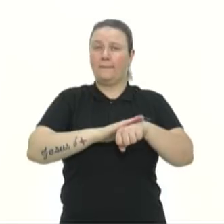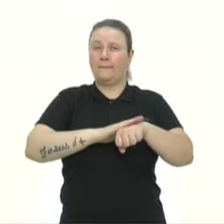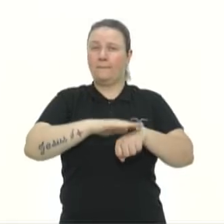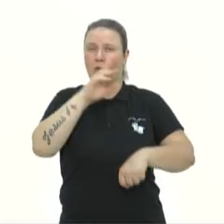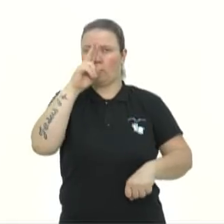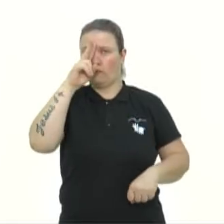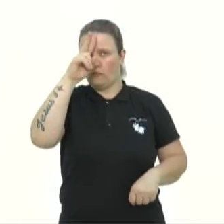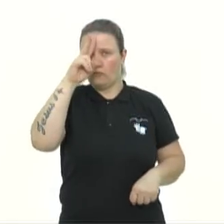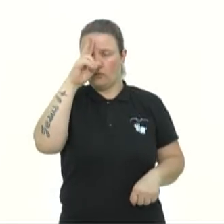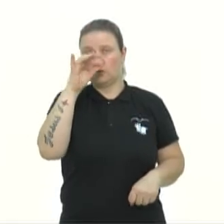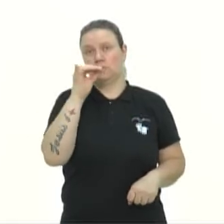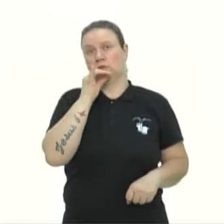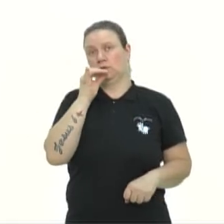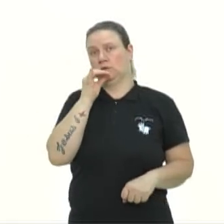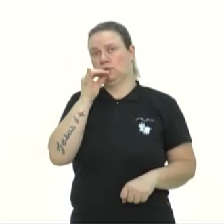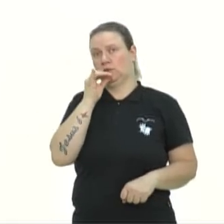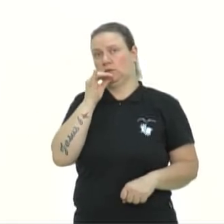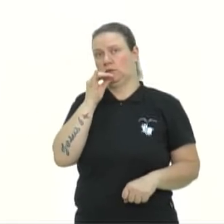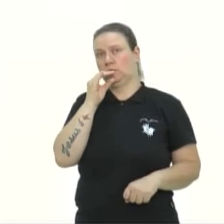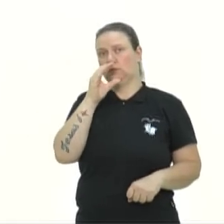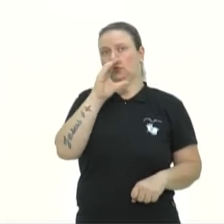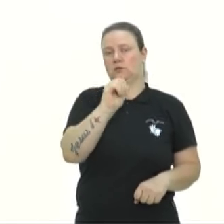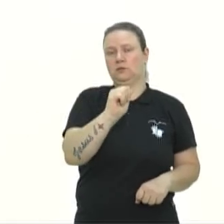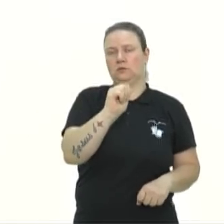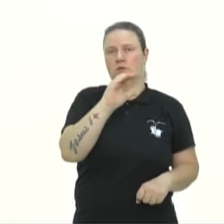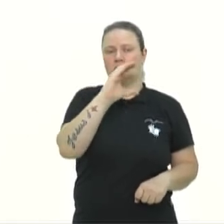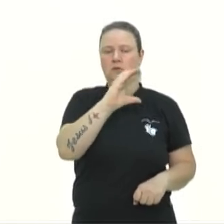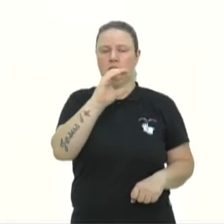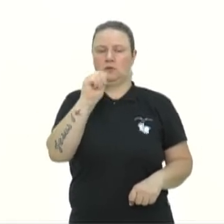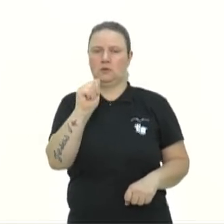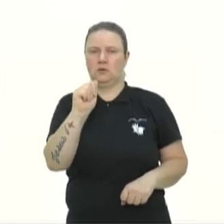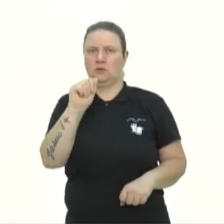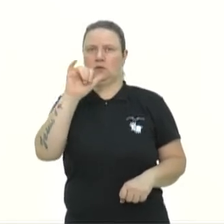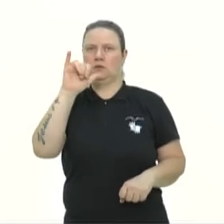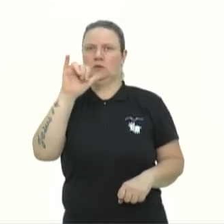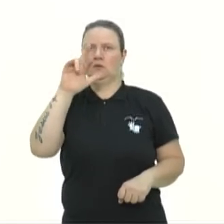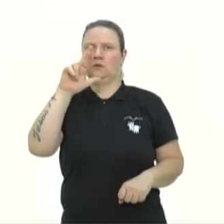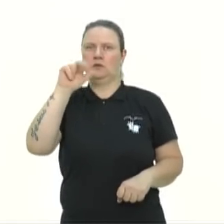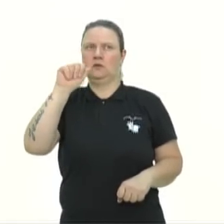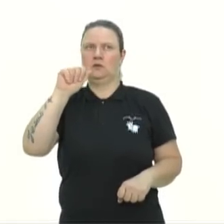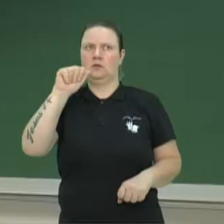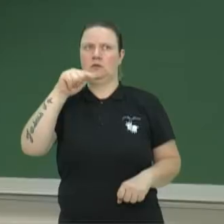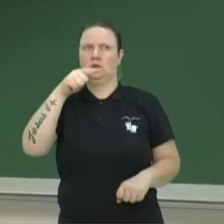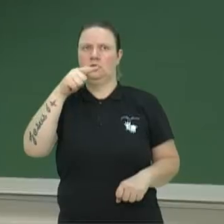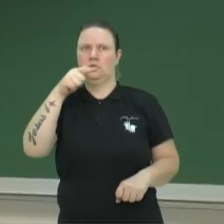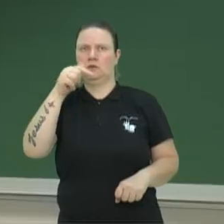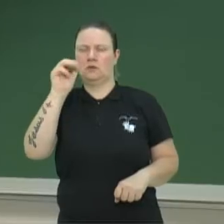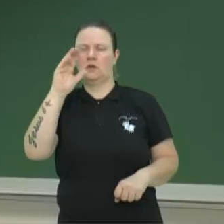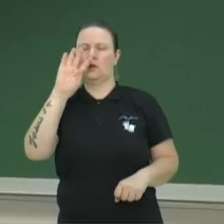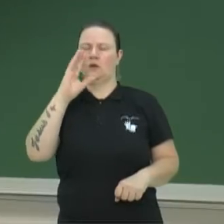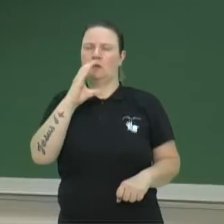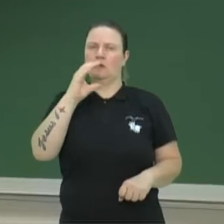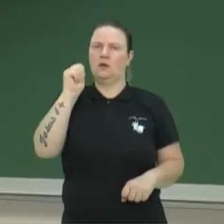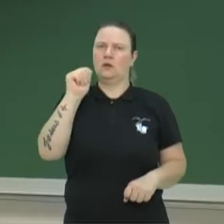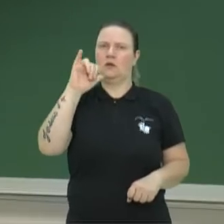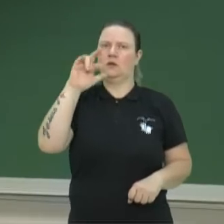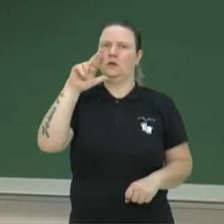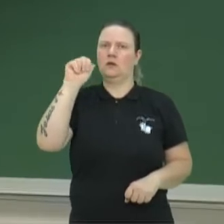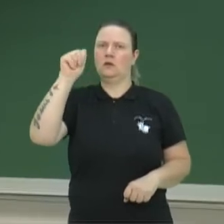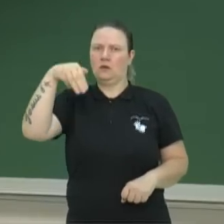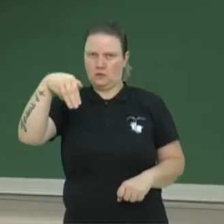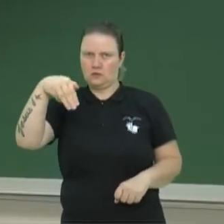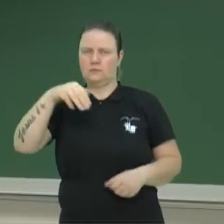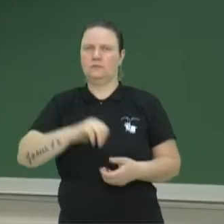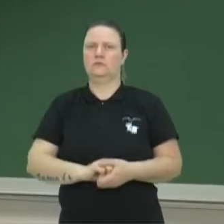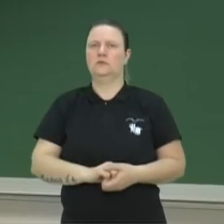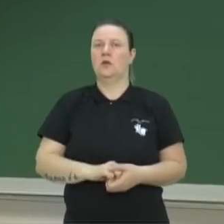aqui, ó. Exemplo, cairão. Olha aqui que eu usei um acento ali, né? Sobre